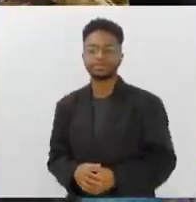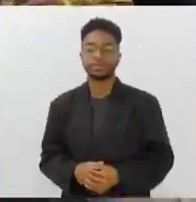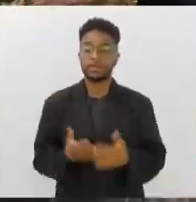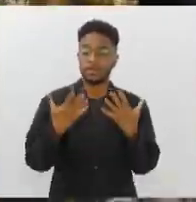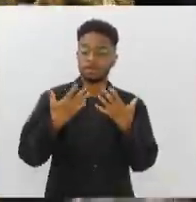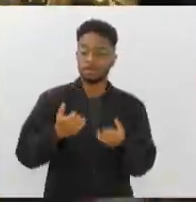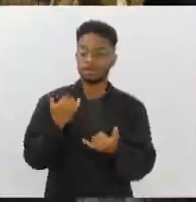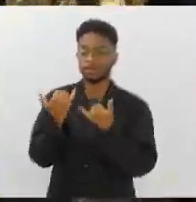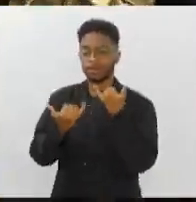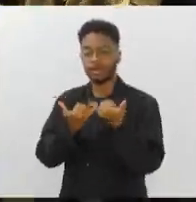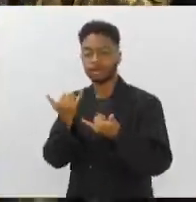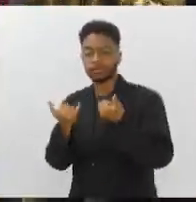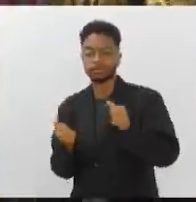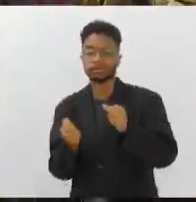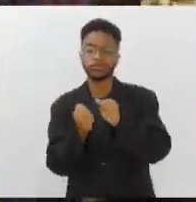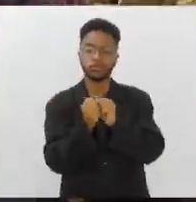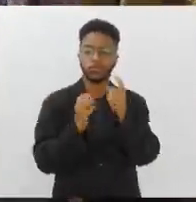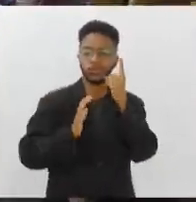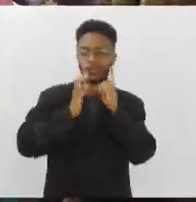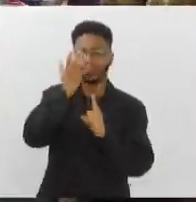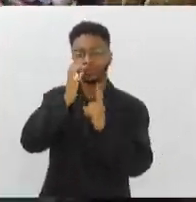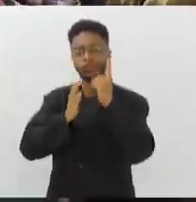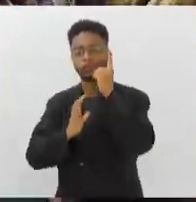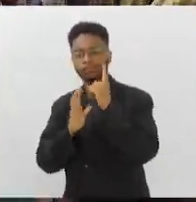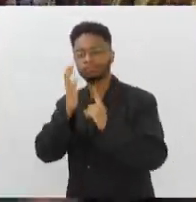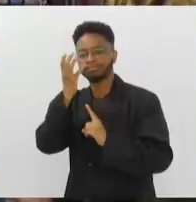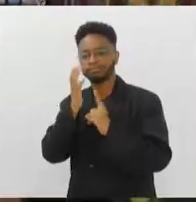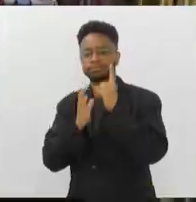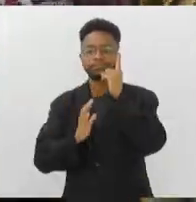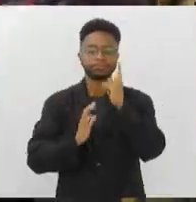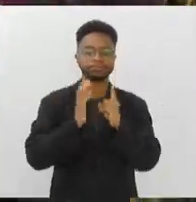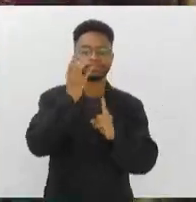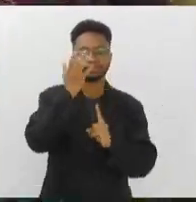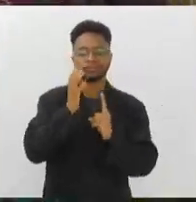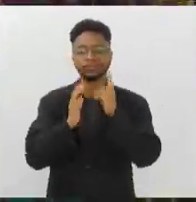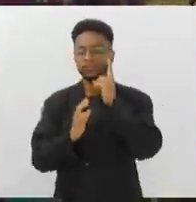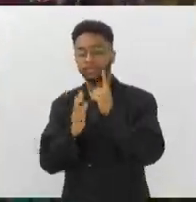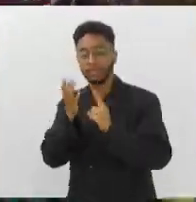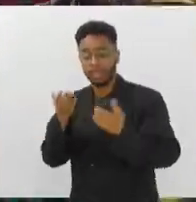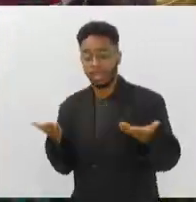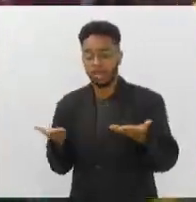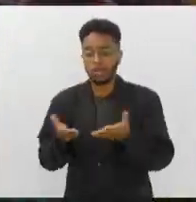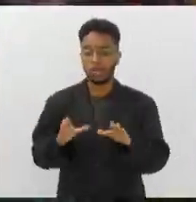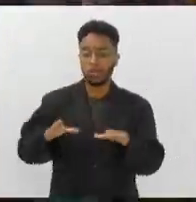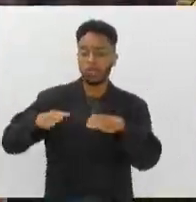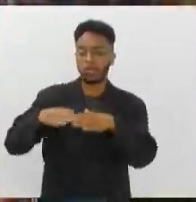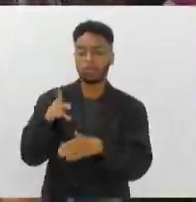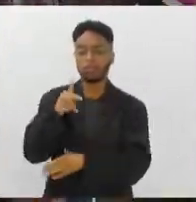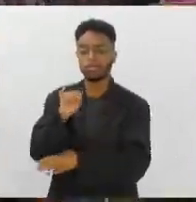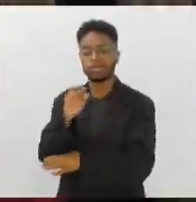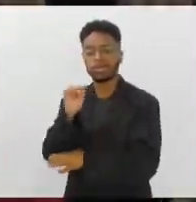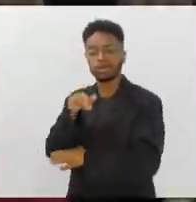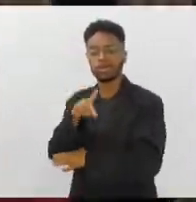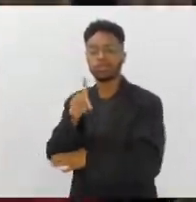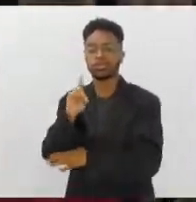vamos juntos brincar o carnaval. Esse é o bloco da piranha. Pirado